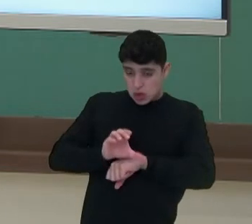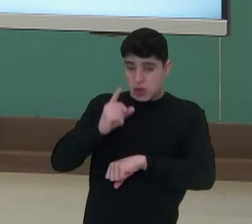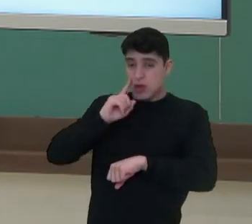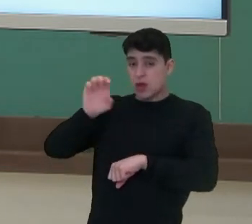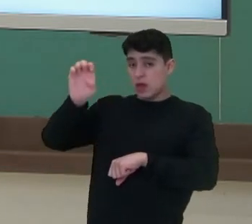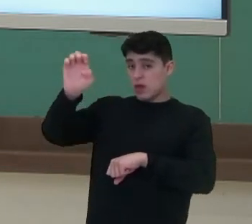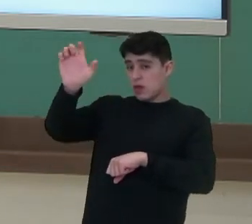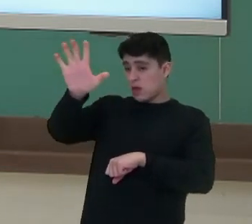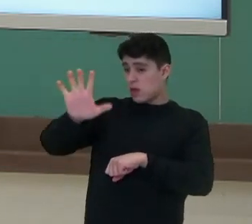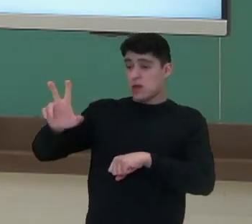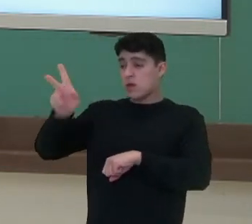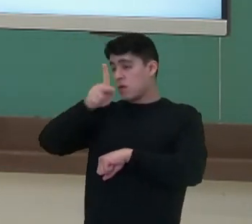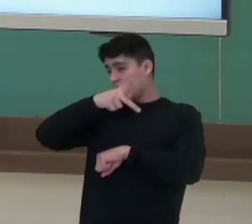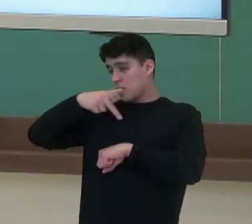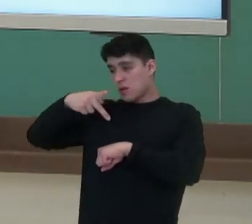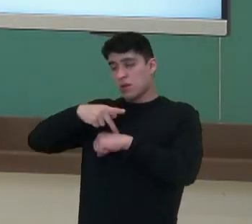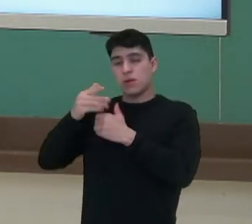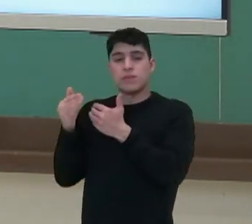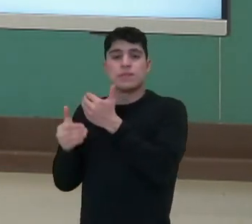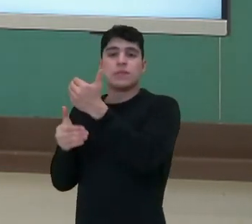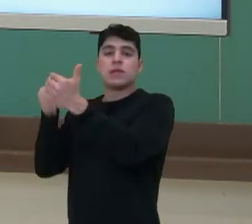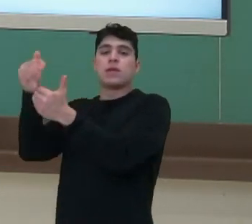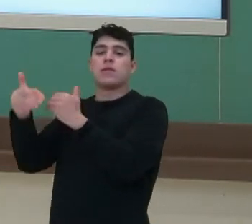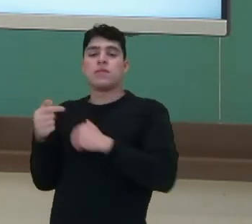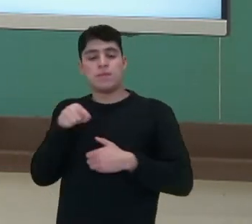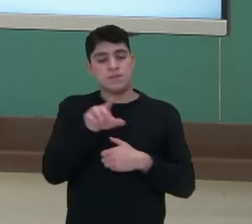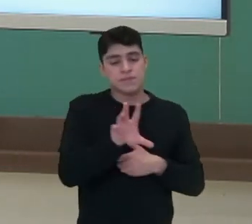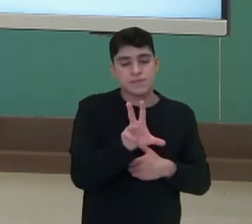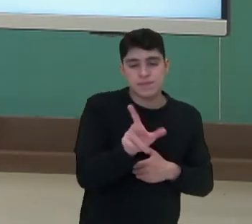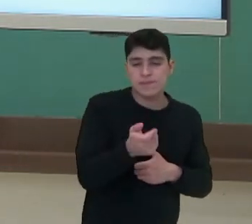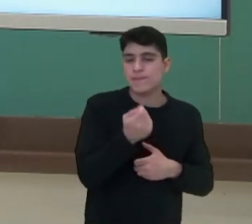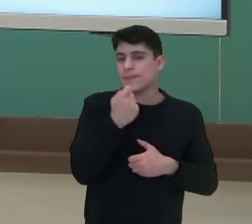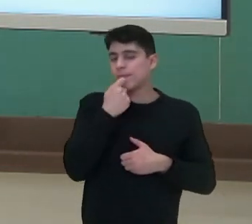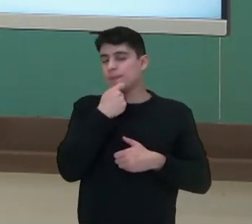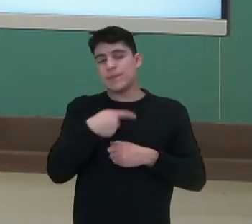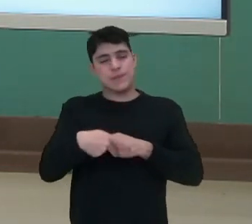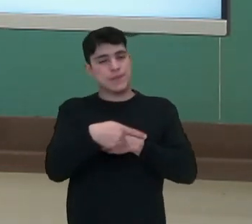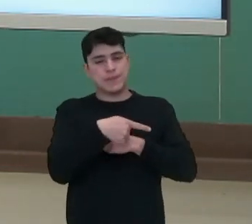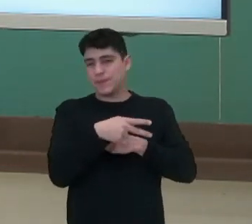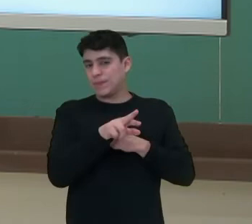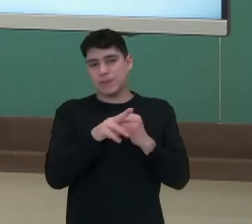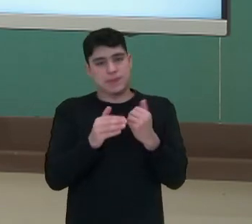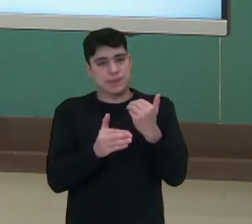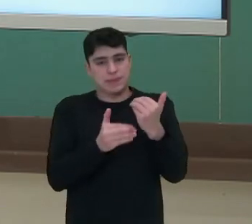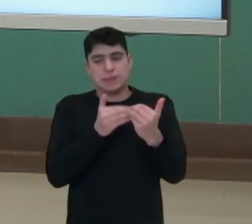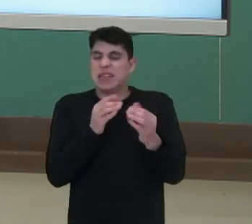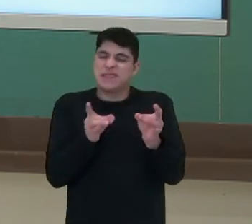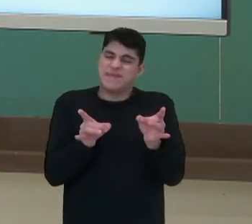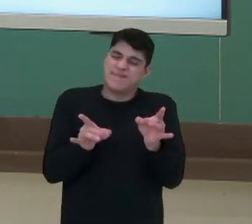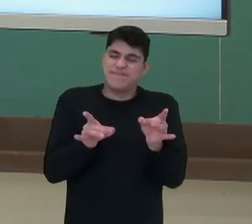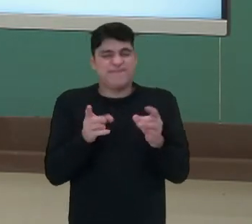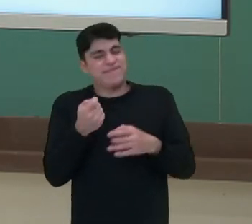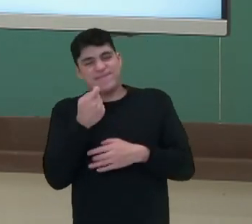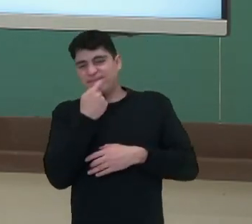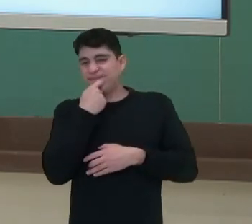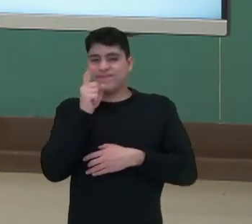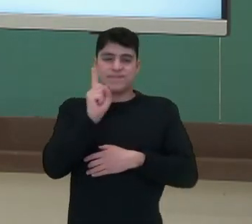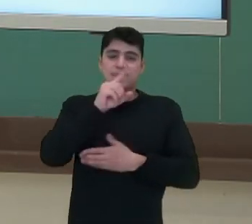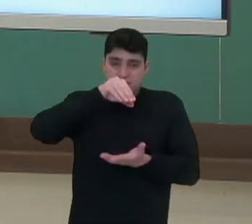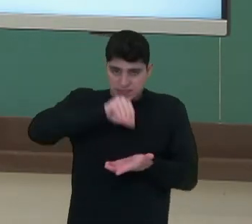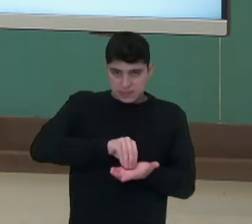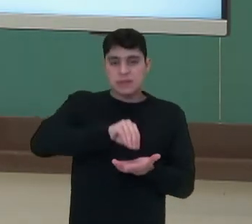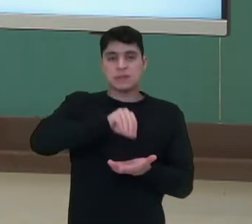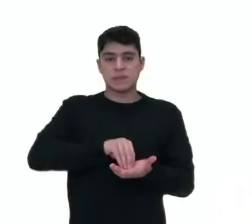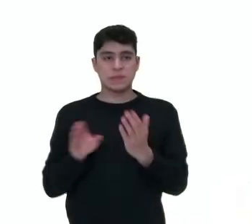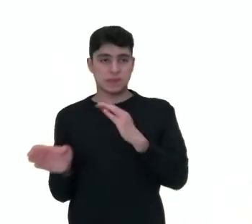tem países desenvolvidos e na África países subdesenvolvidos, tá bom? Muito bem, e aqui temos